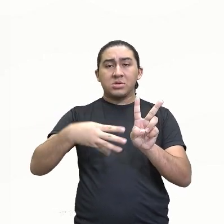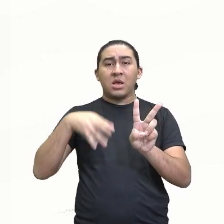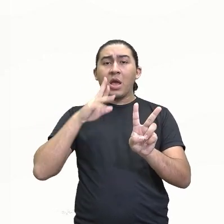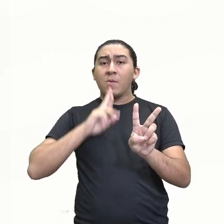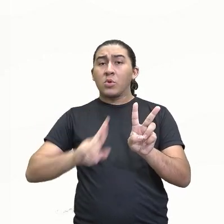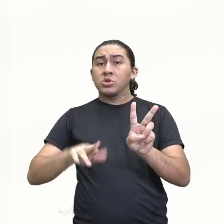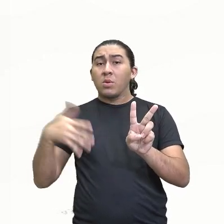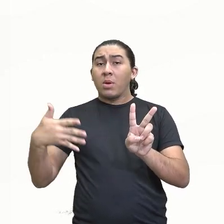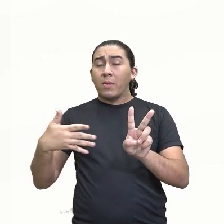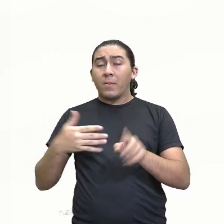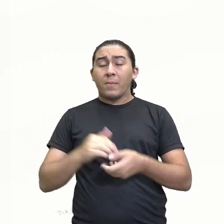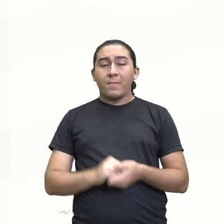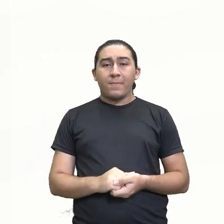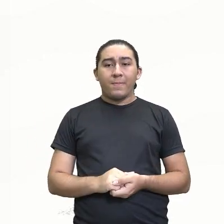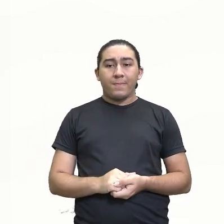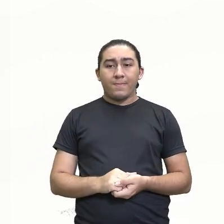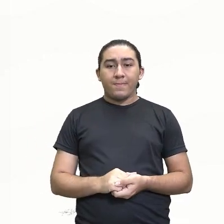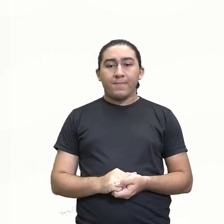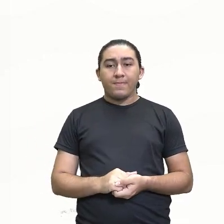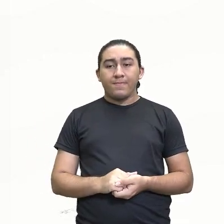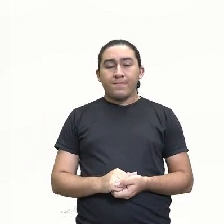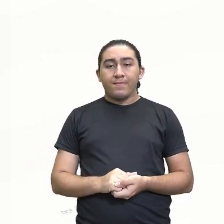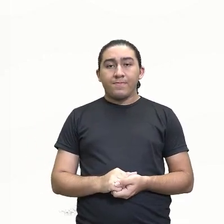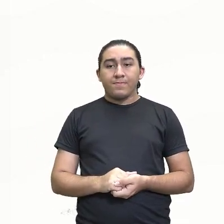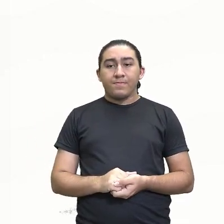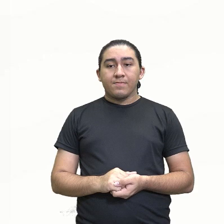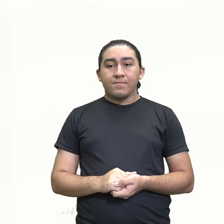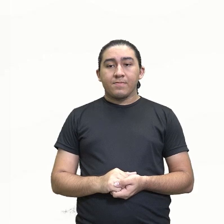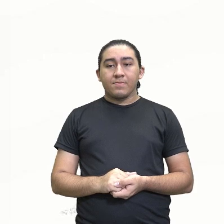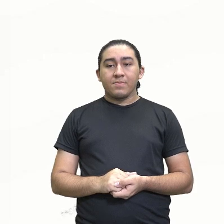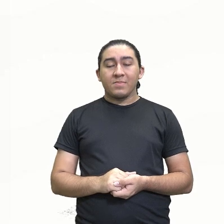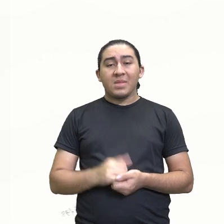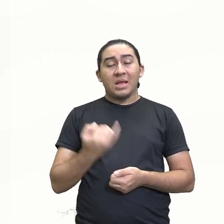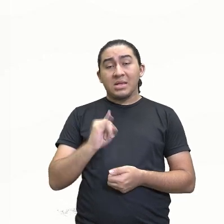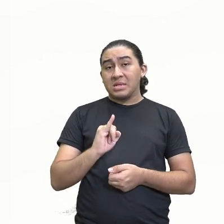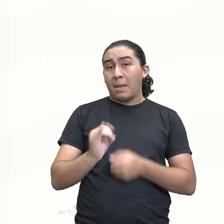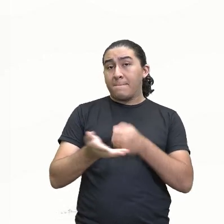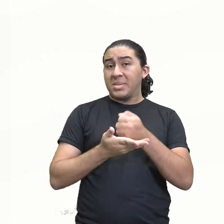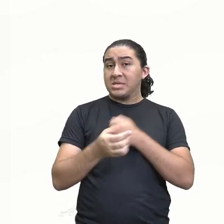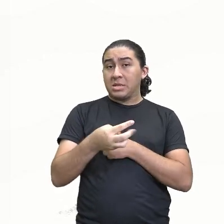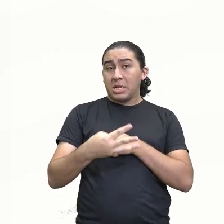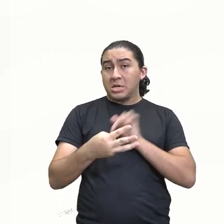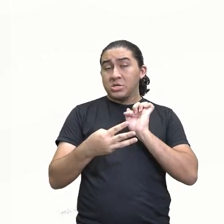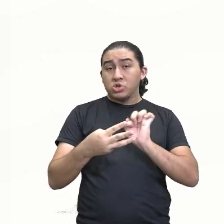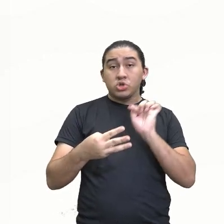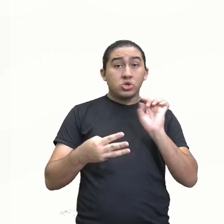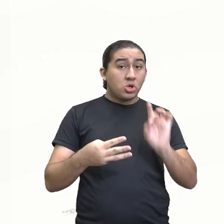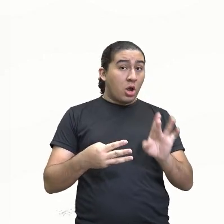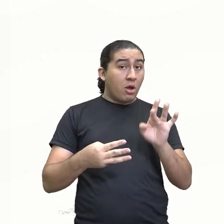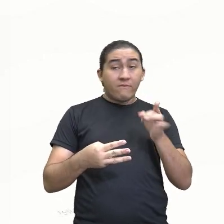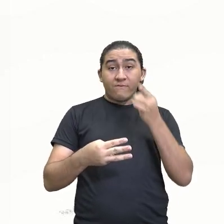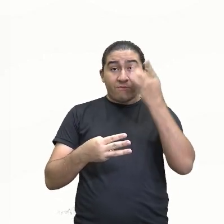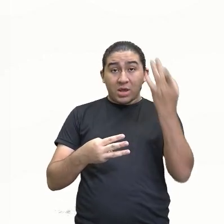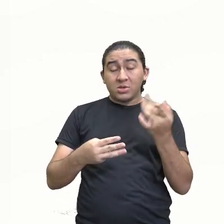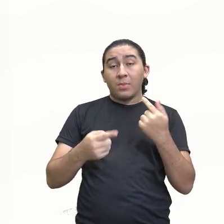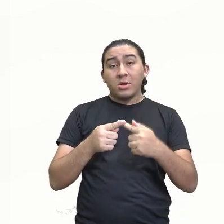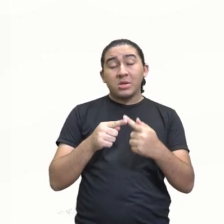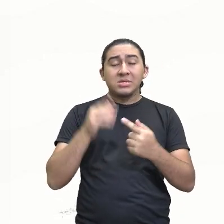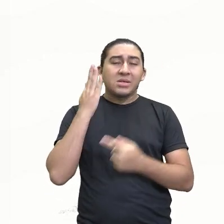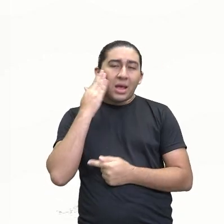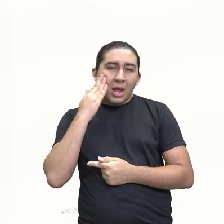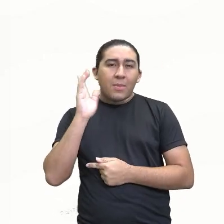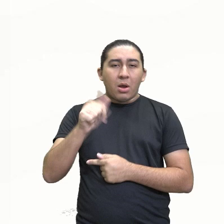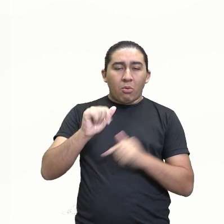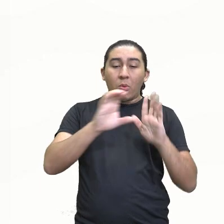resultado? Vamos lá. Ora, professora, se a base fosse 3, seria fácil, não é? Porque aí a gente já tem a consequência da